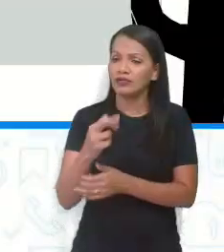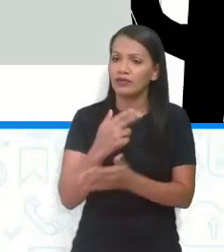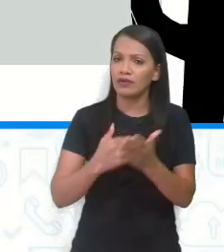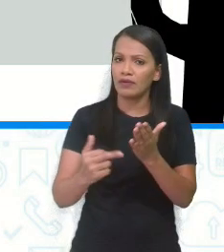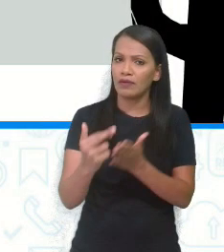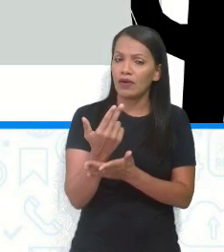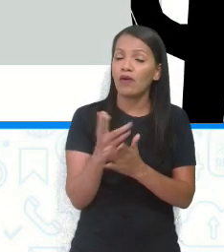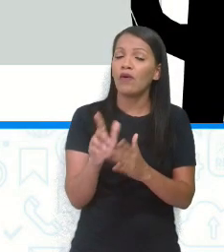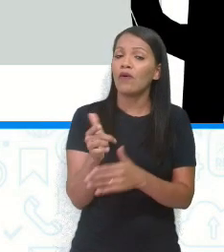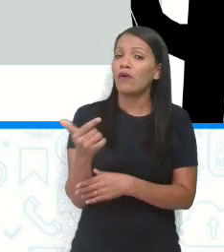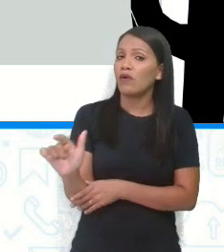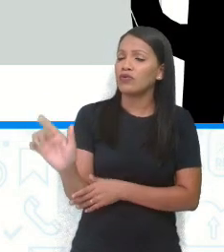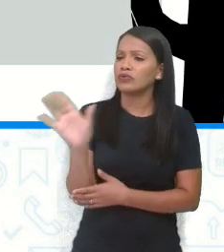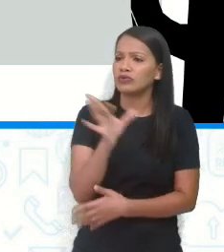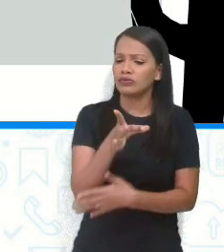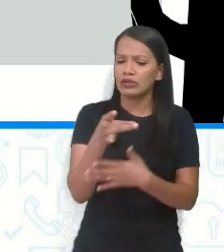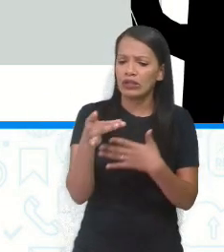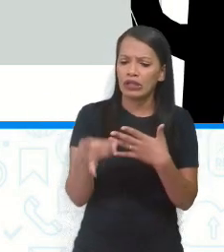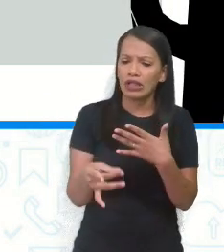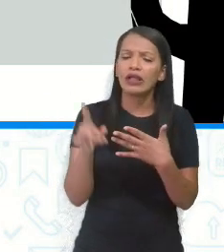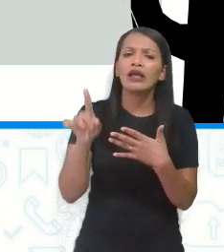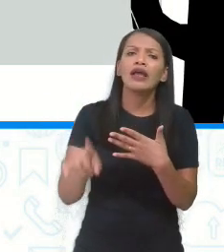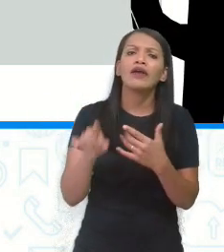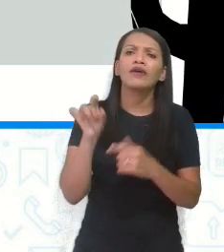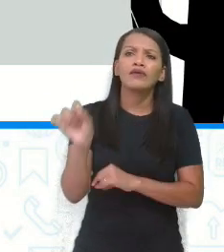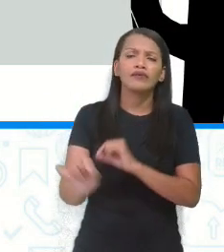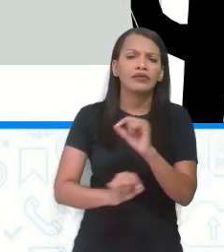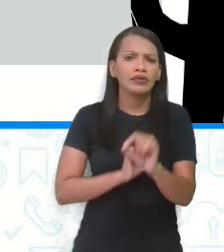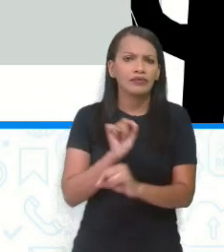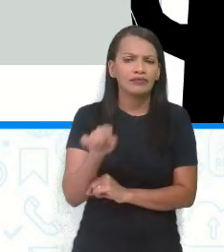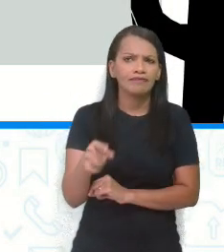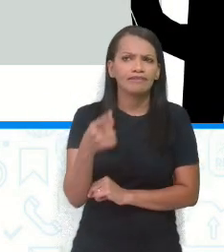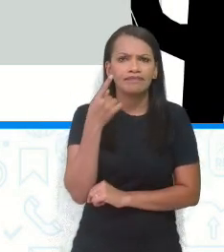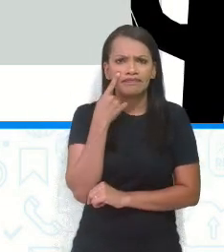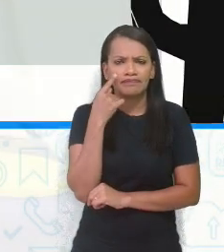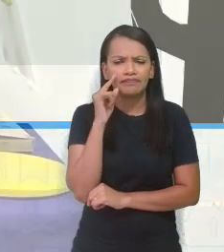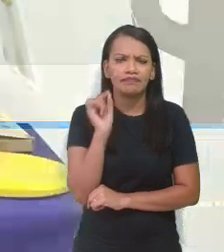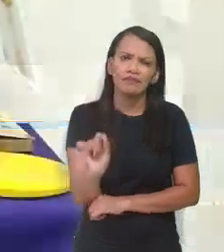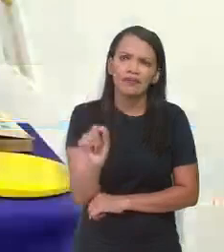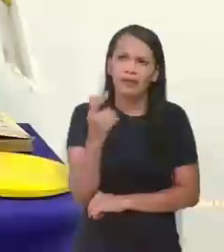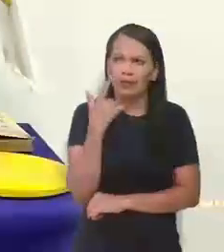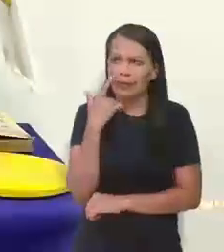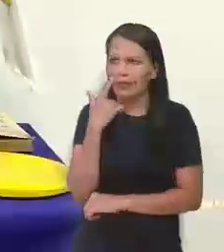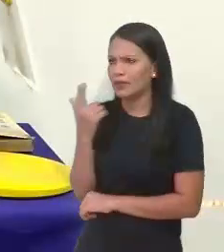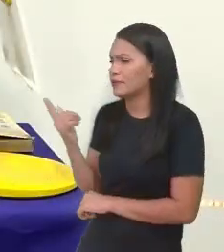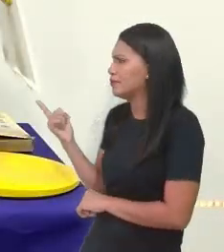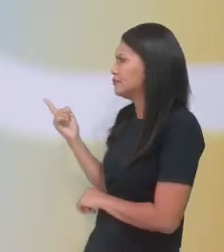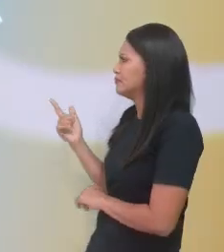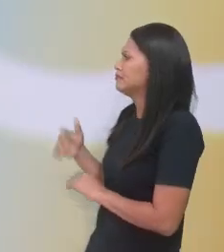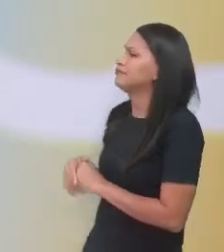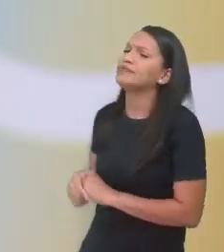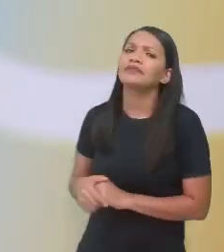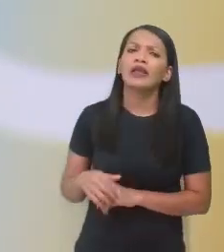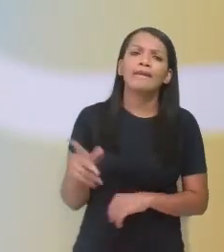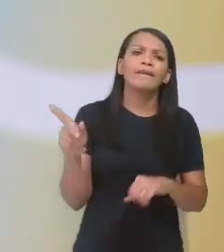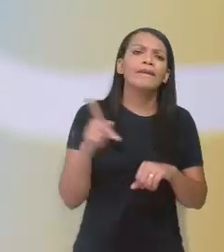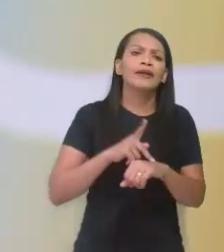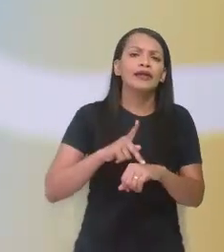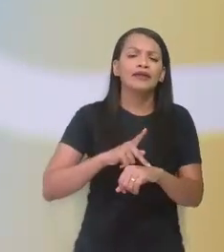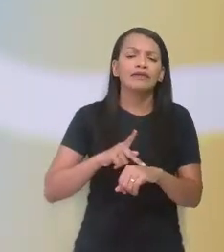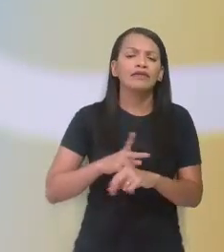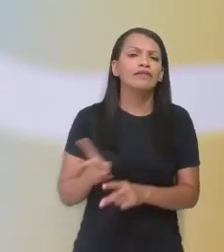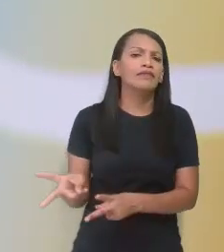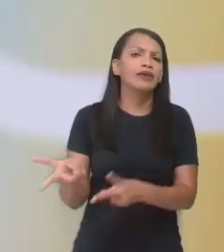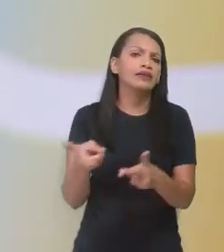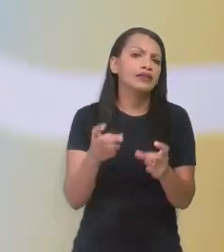Um outro detalhe da xilogravura é que geralmente a impressão dela é assim, em preto, tá? A gente observa que ela